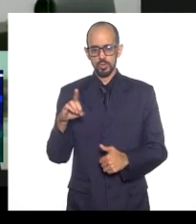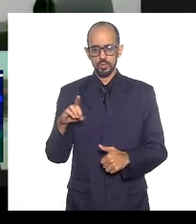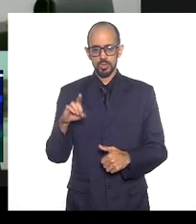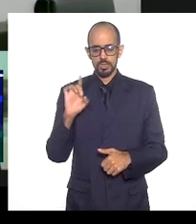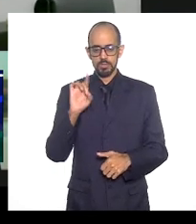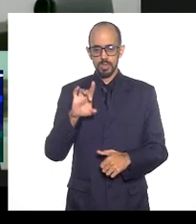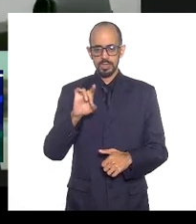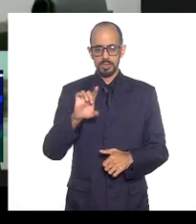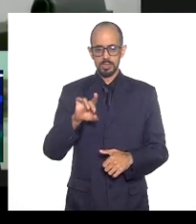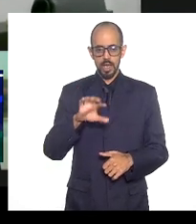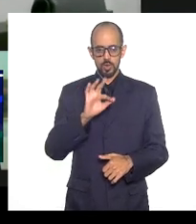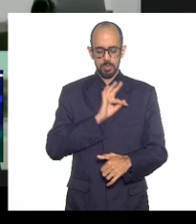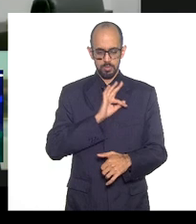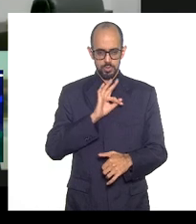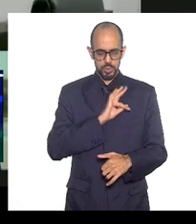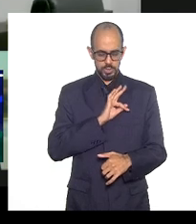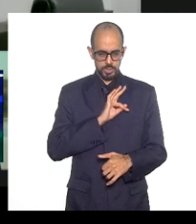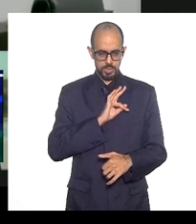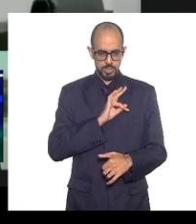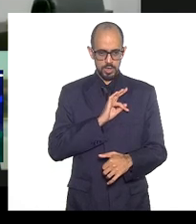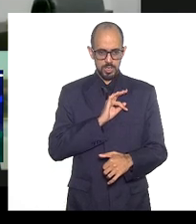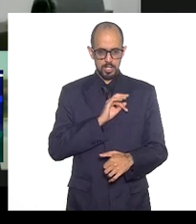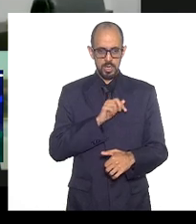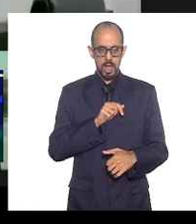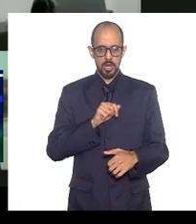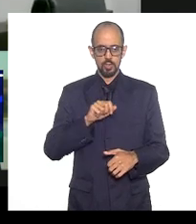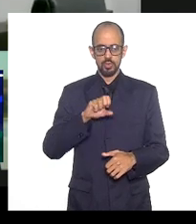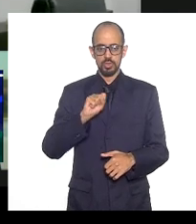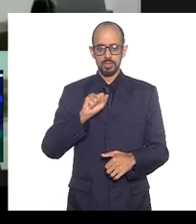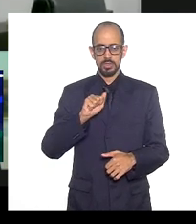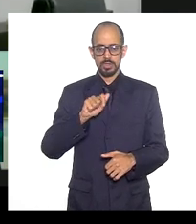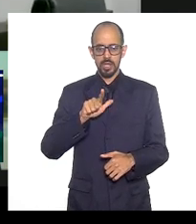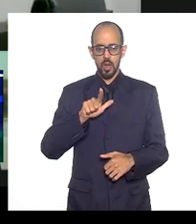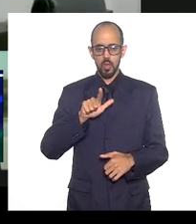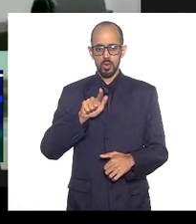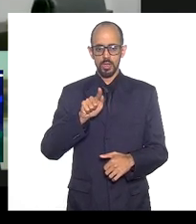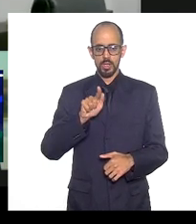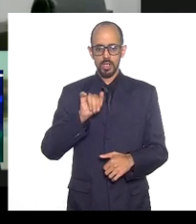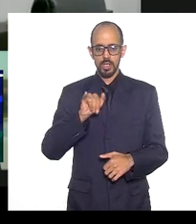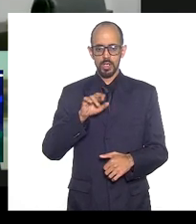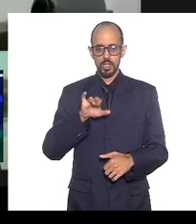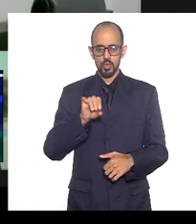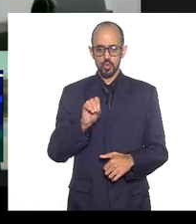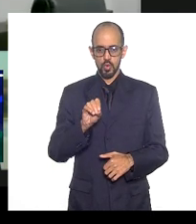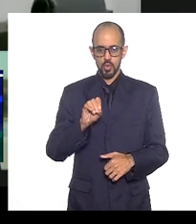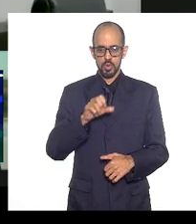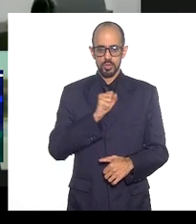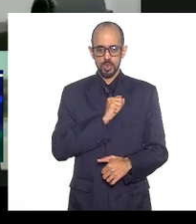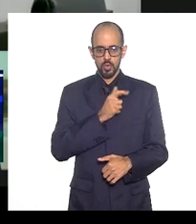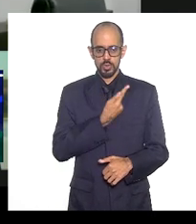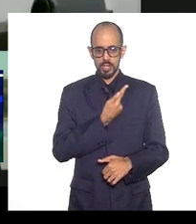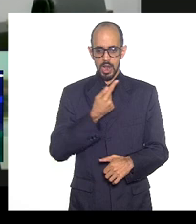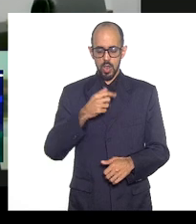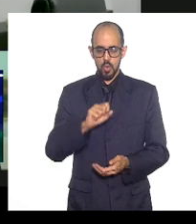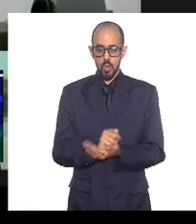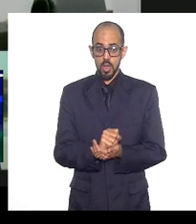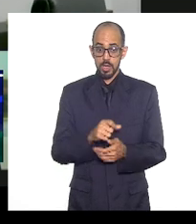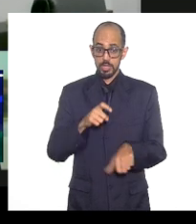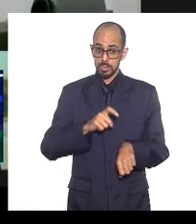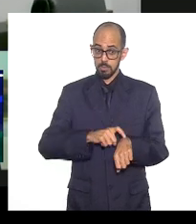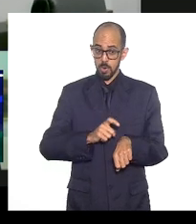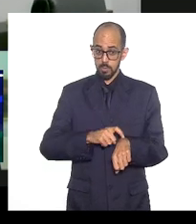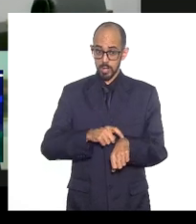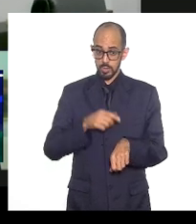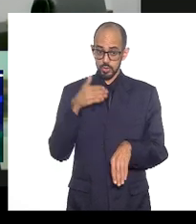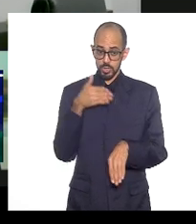Polícia Civil, a CORE, lá no Complexo do Salgueiro, em São Gonçalo. Durante essa operação, foram efetuados